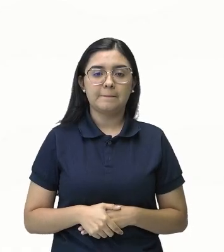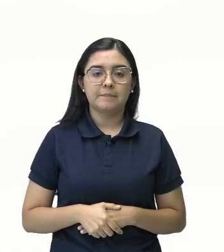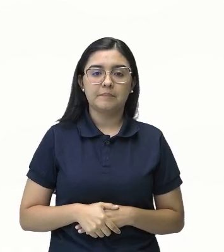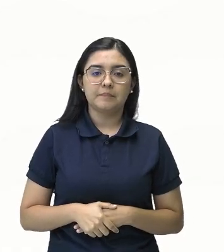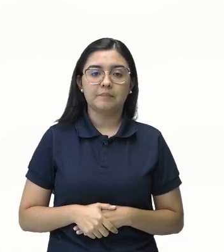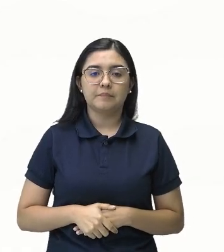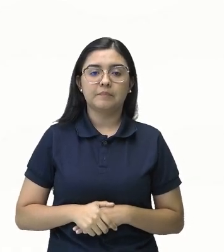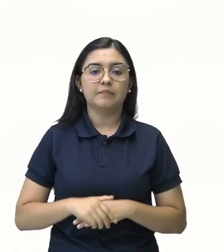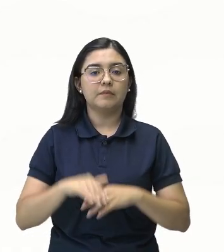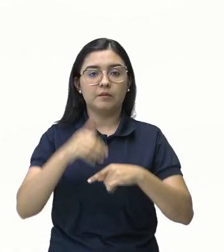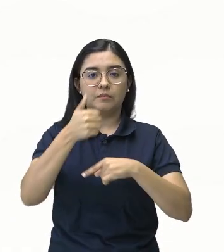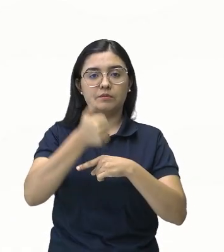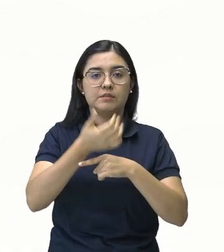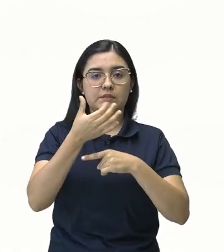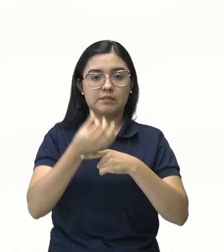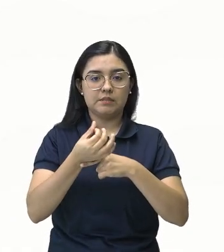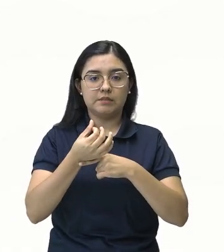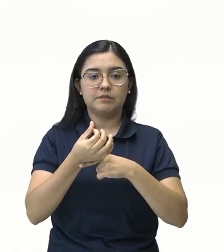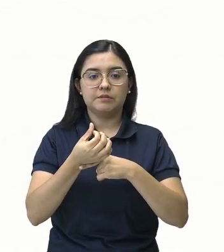16